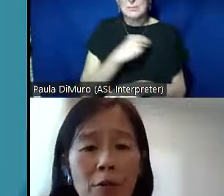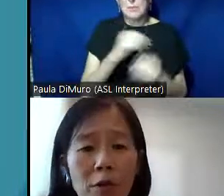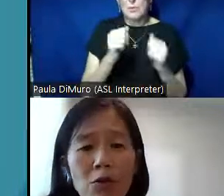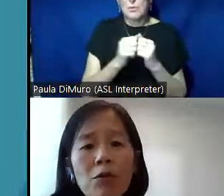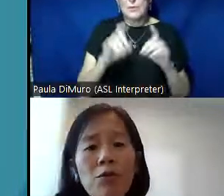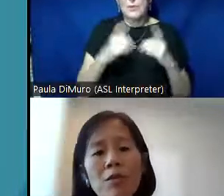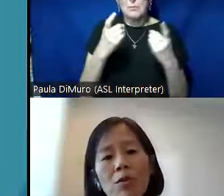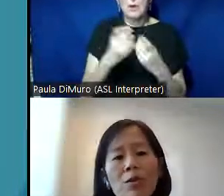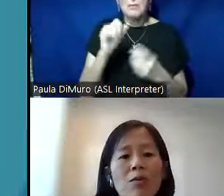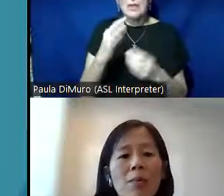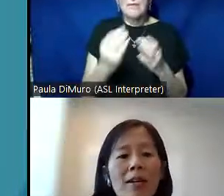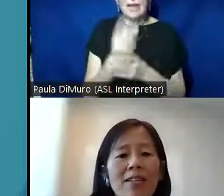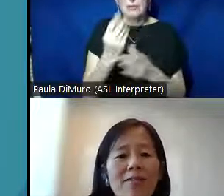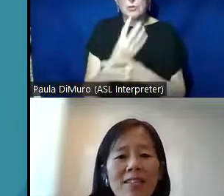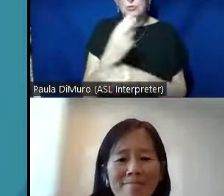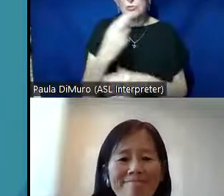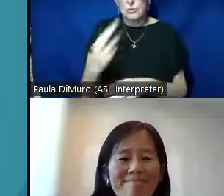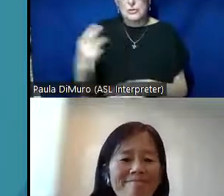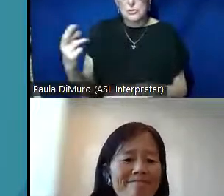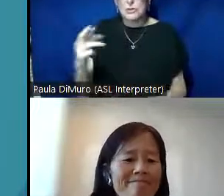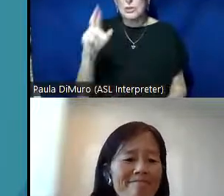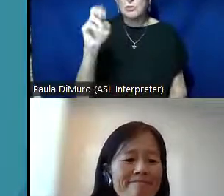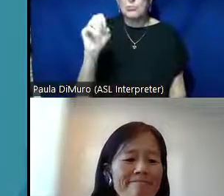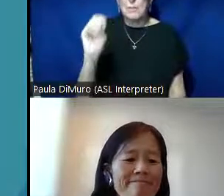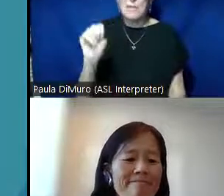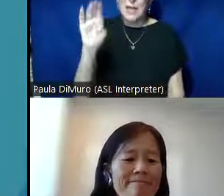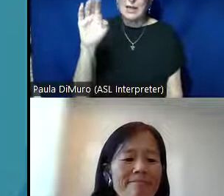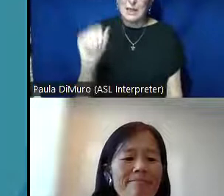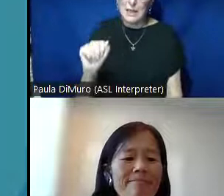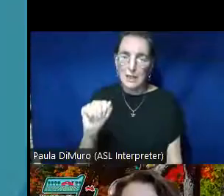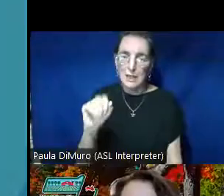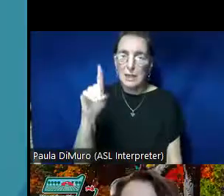Vamos estar ali para qualquer pergunta, também passa a palavra.